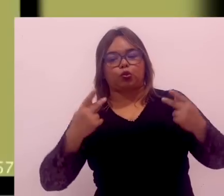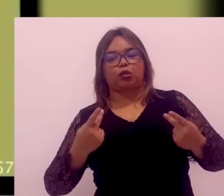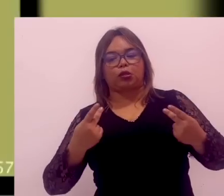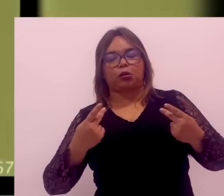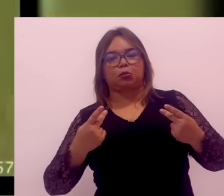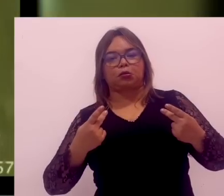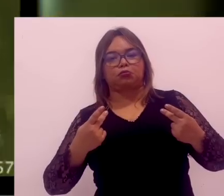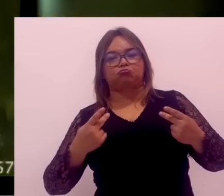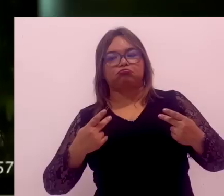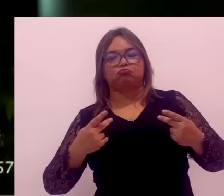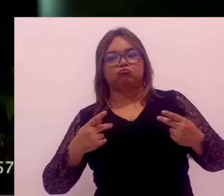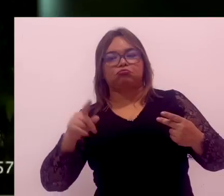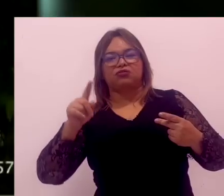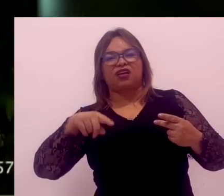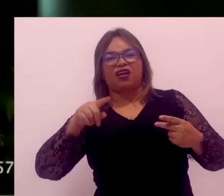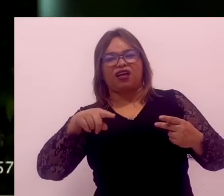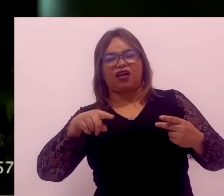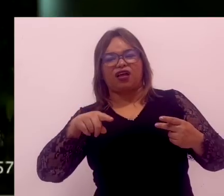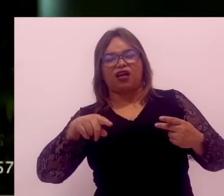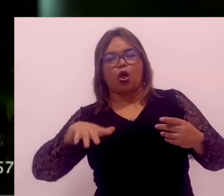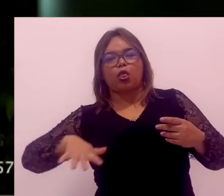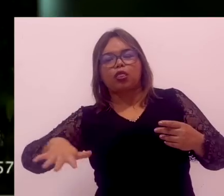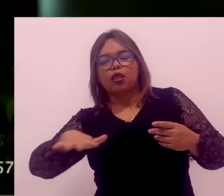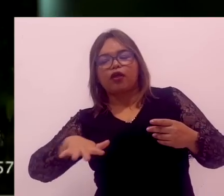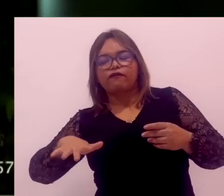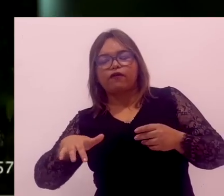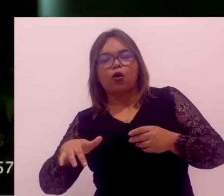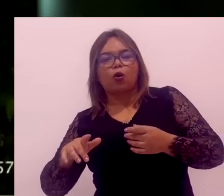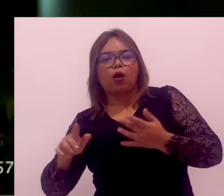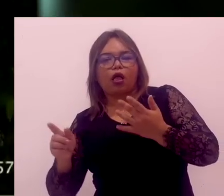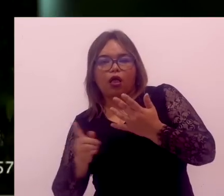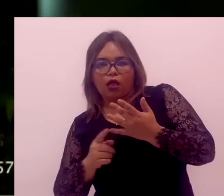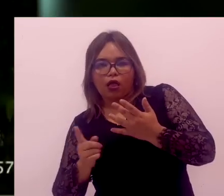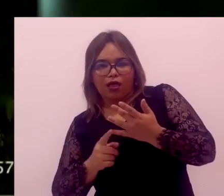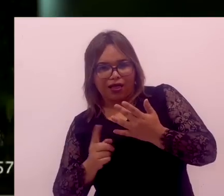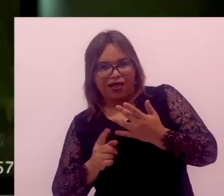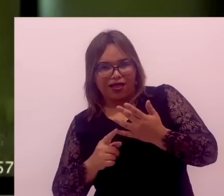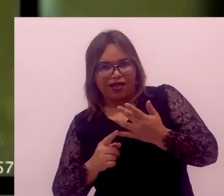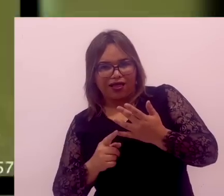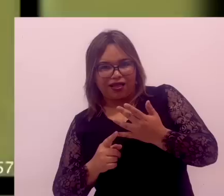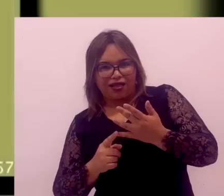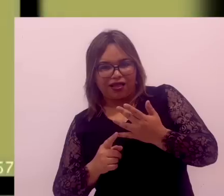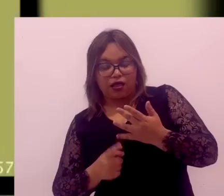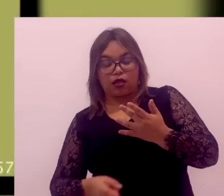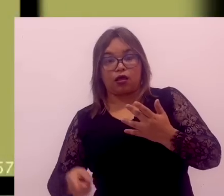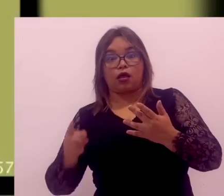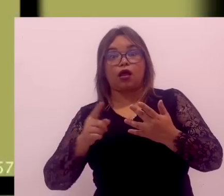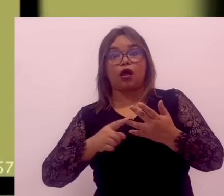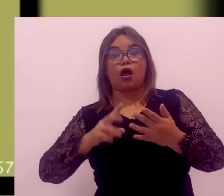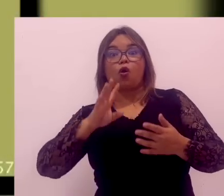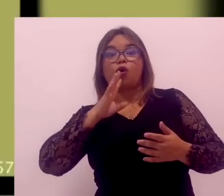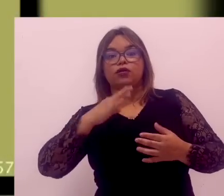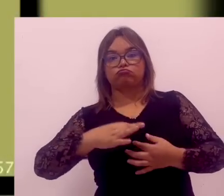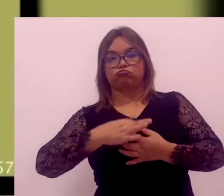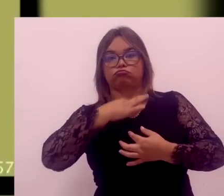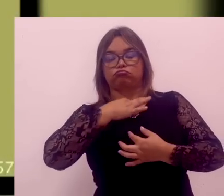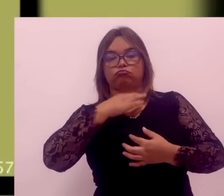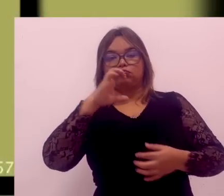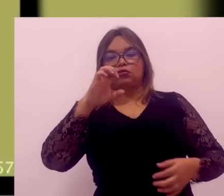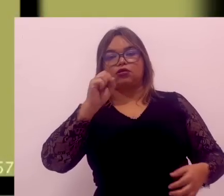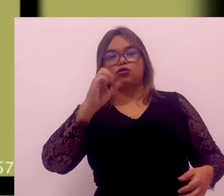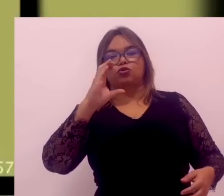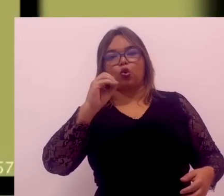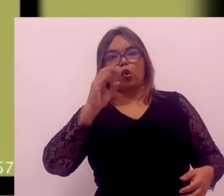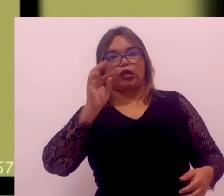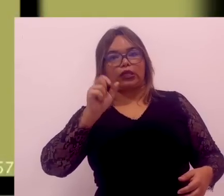movimento dos escoteiros, etc. Eles formam parte de organizações maçônicas. O Rotary, o Lions.